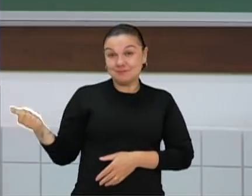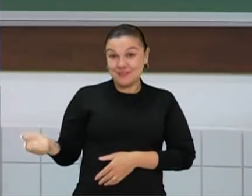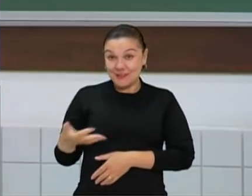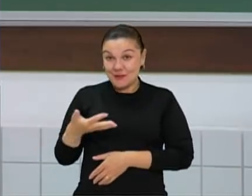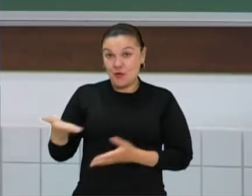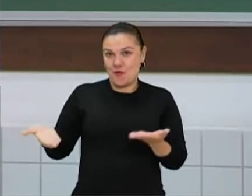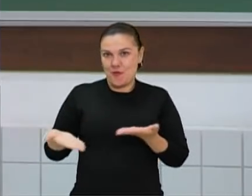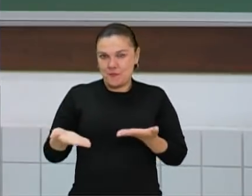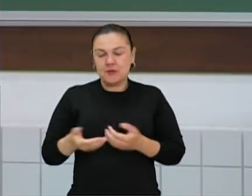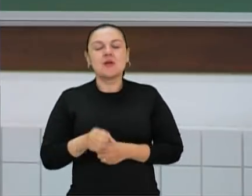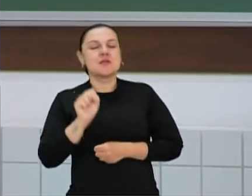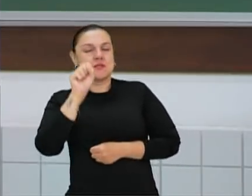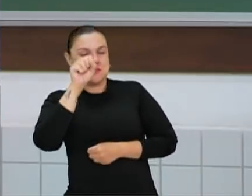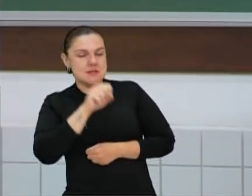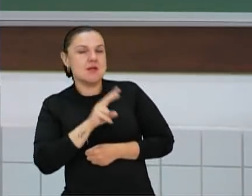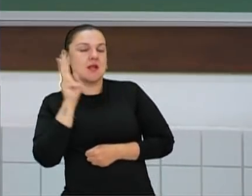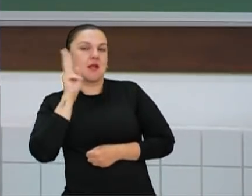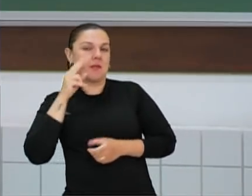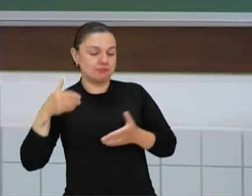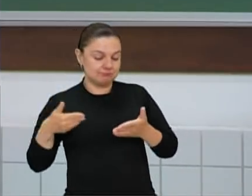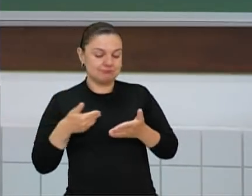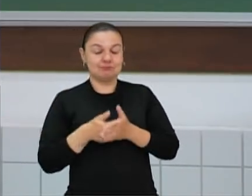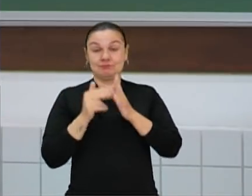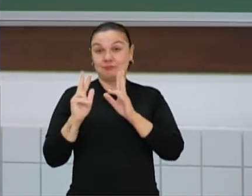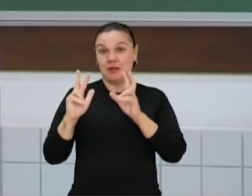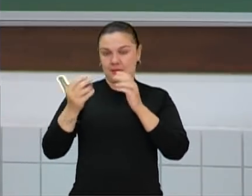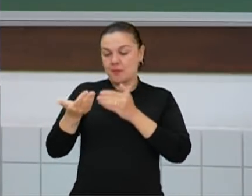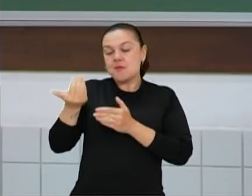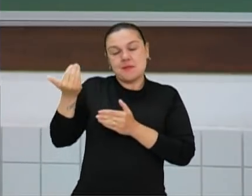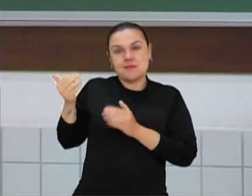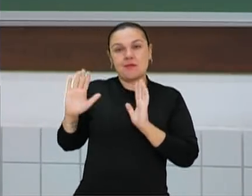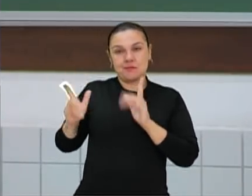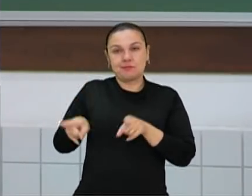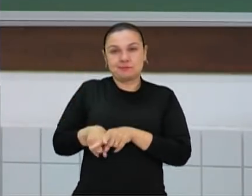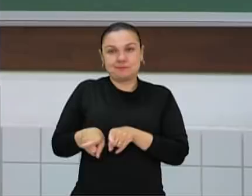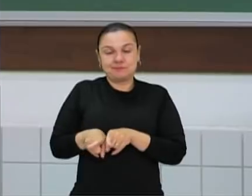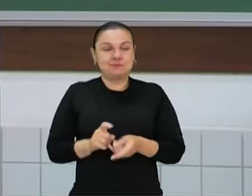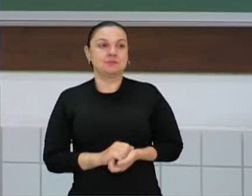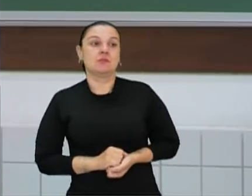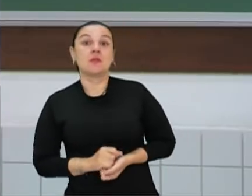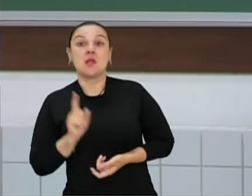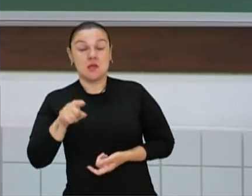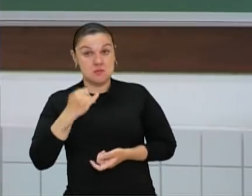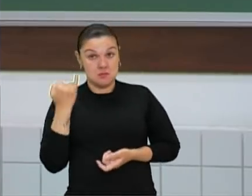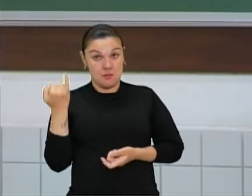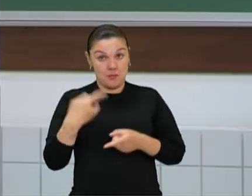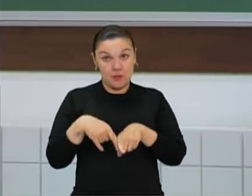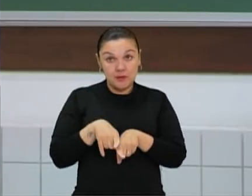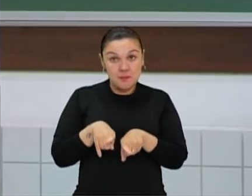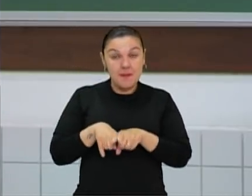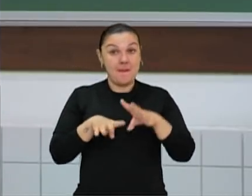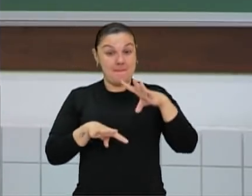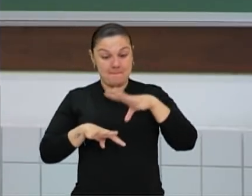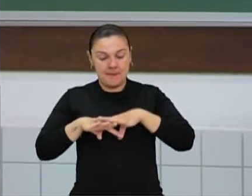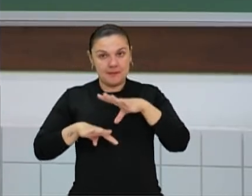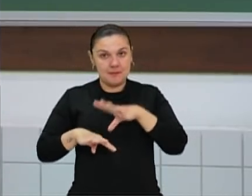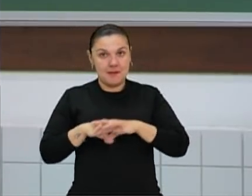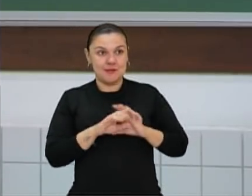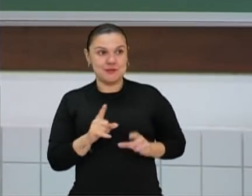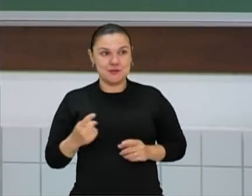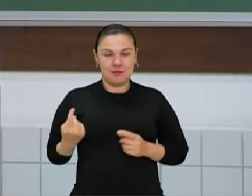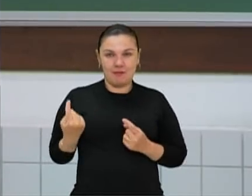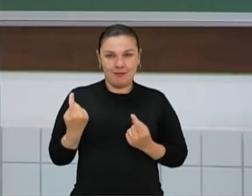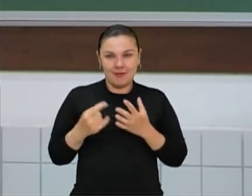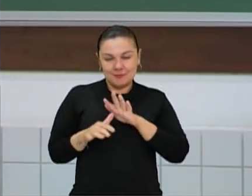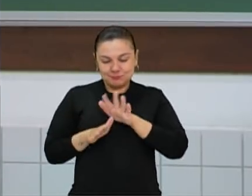nova hoje e, claro, relembrar assuntos anteriores também, porque isso também é super importante. Matemática é uma só, a